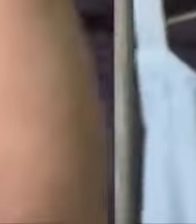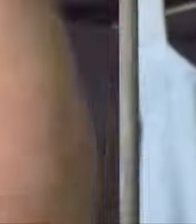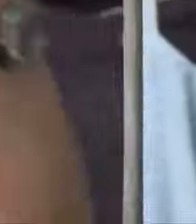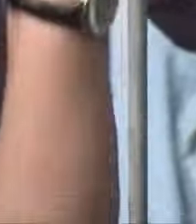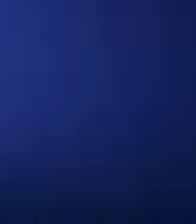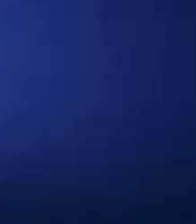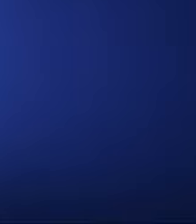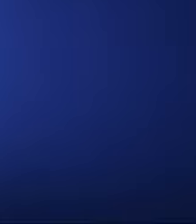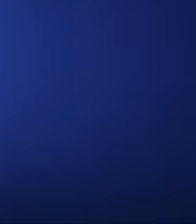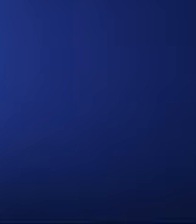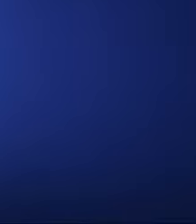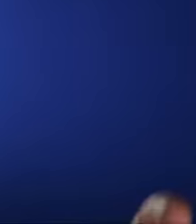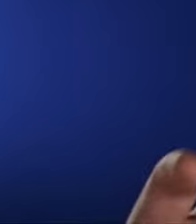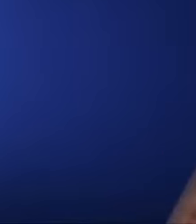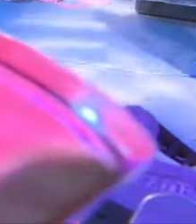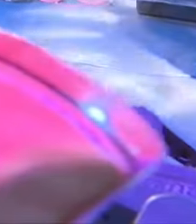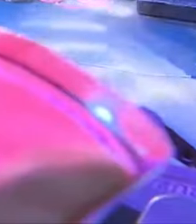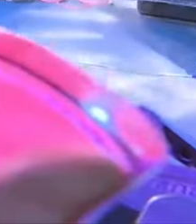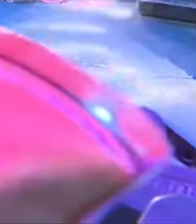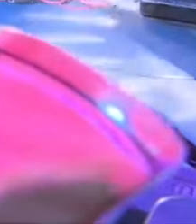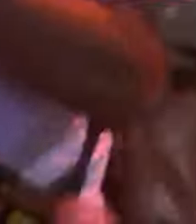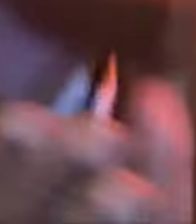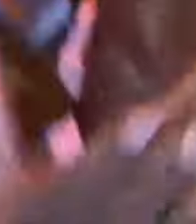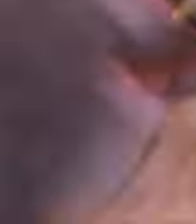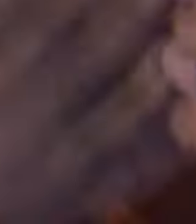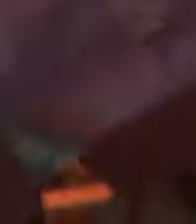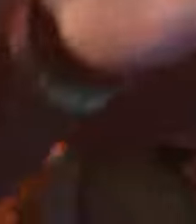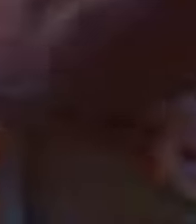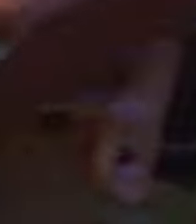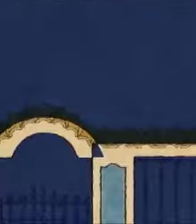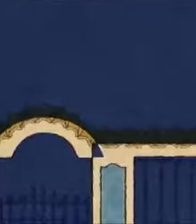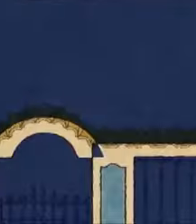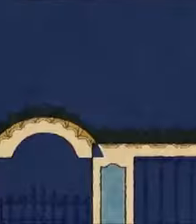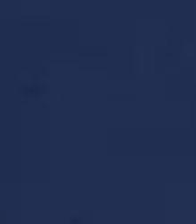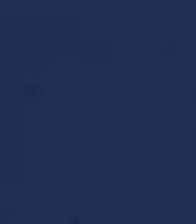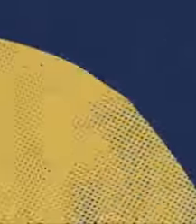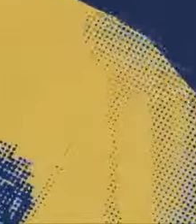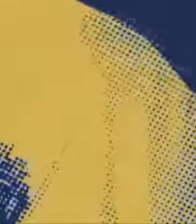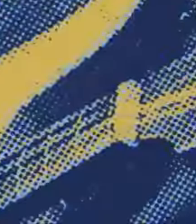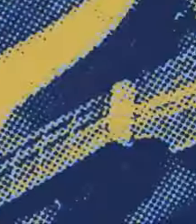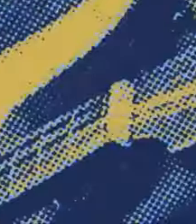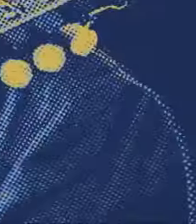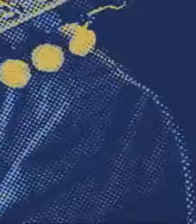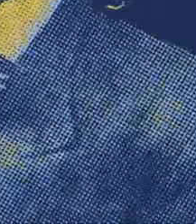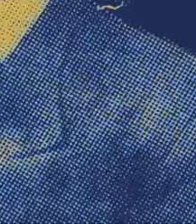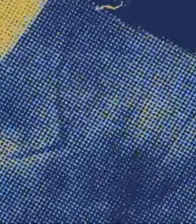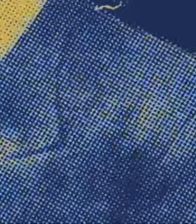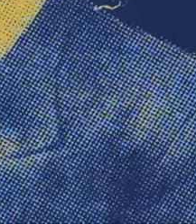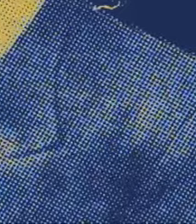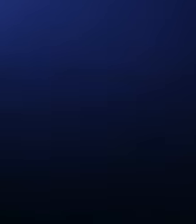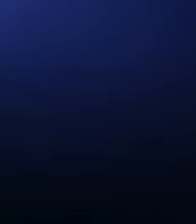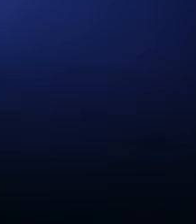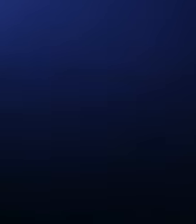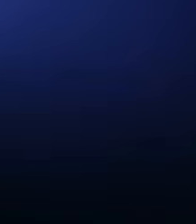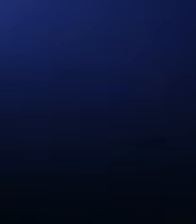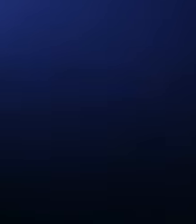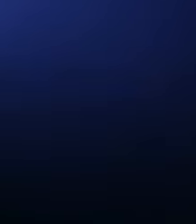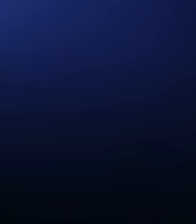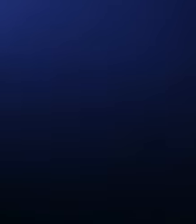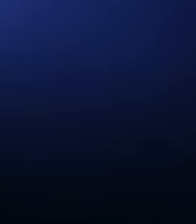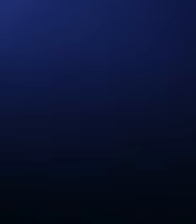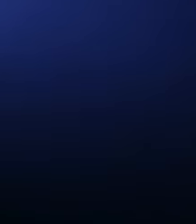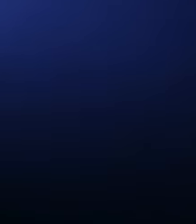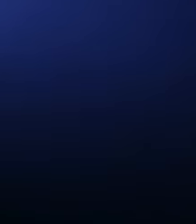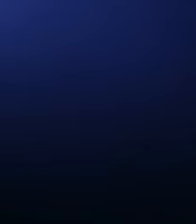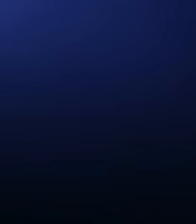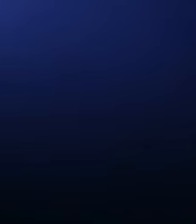Brasil. São tantas histórias, são tantas músicas, é tanta riqueza. História, emoção. Uma das coisas que eu mais amo